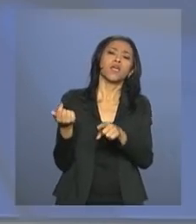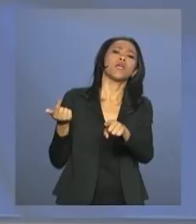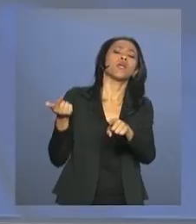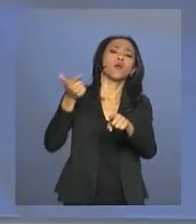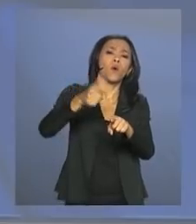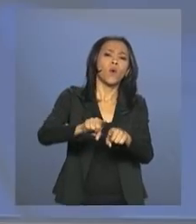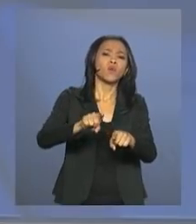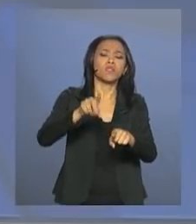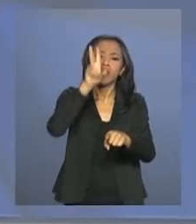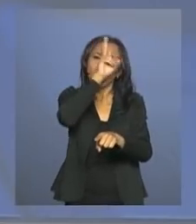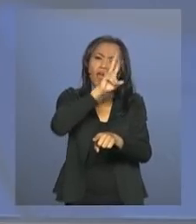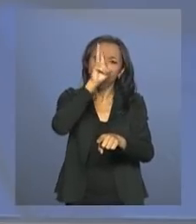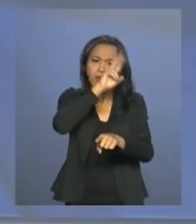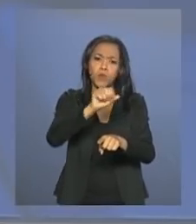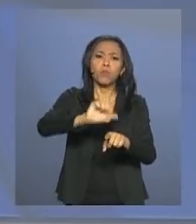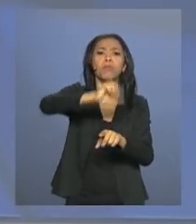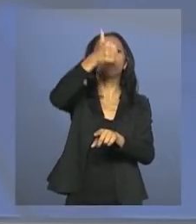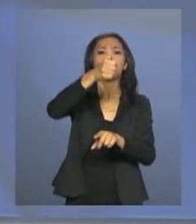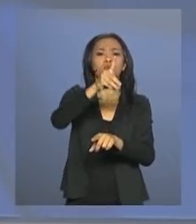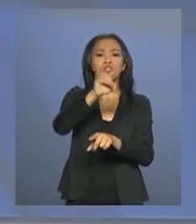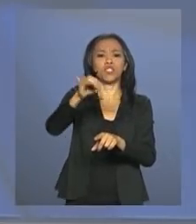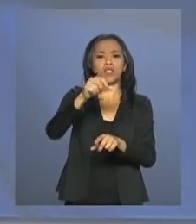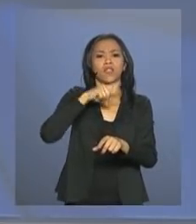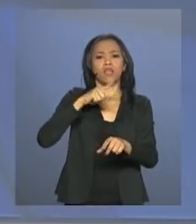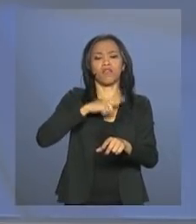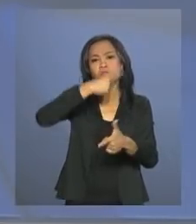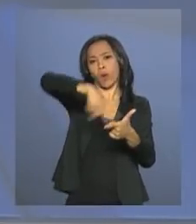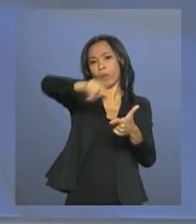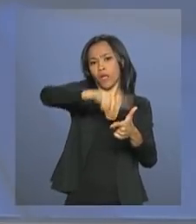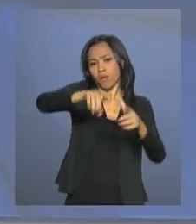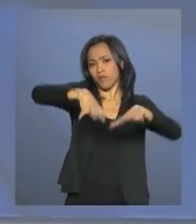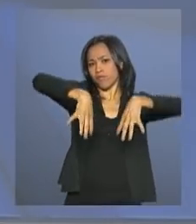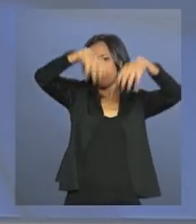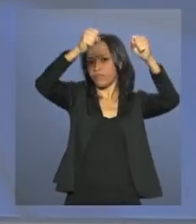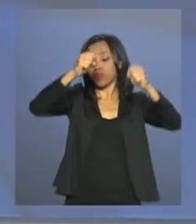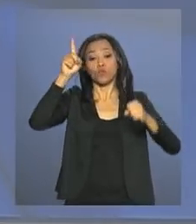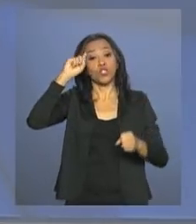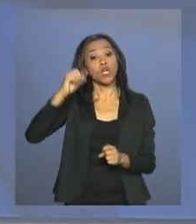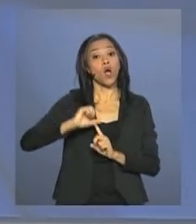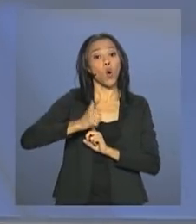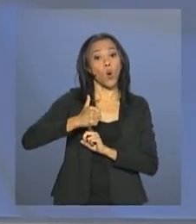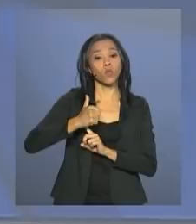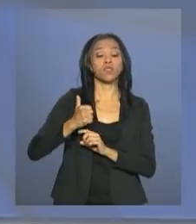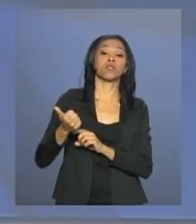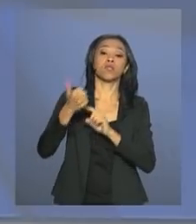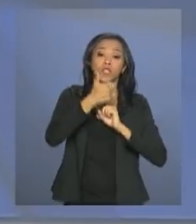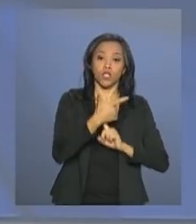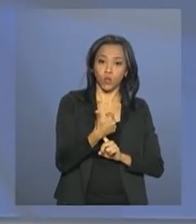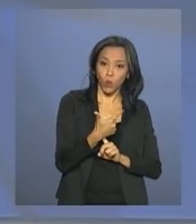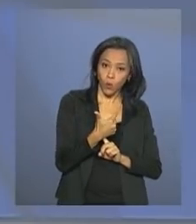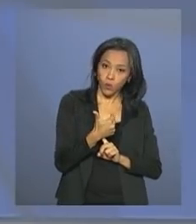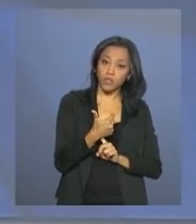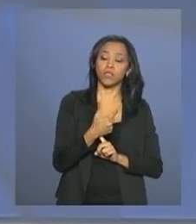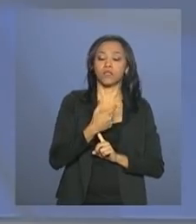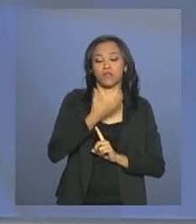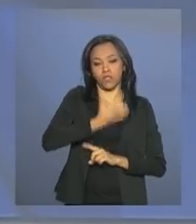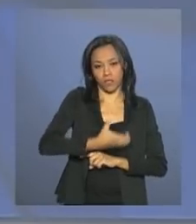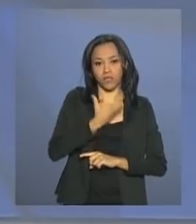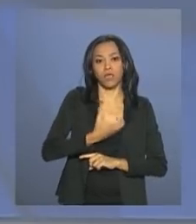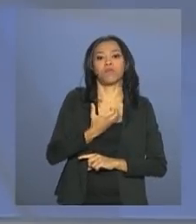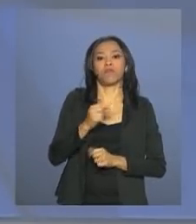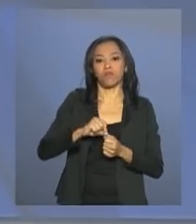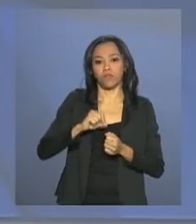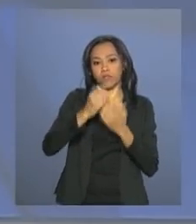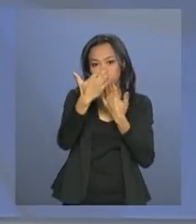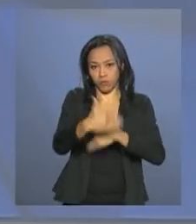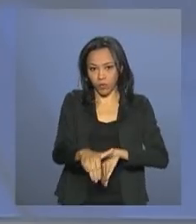falha de energia do primeiro dia nos dias 11 e 12 de dezembro ea divulgação dos resultados está prevista